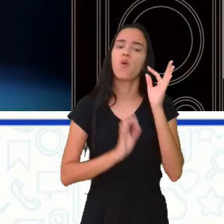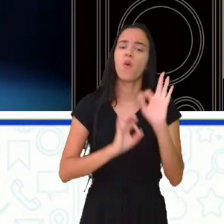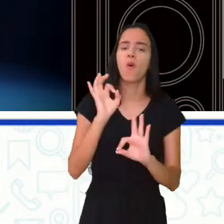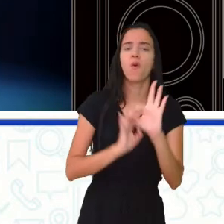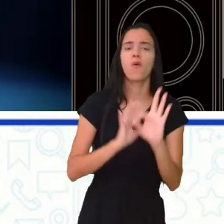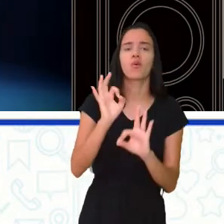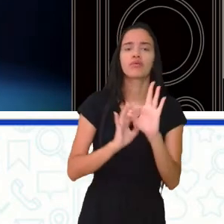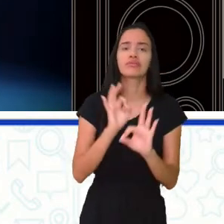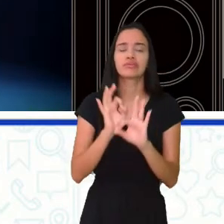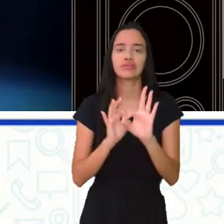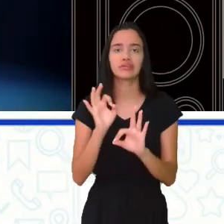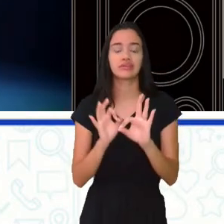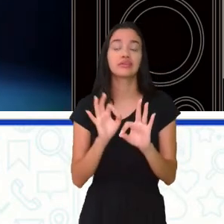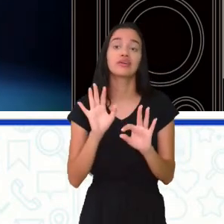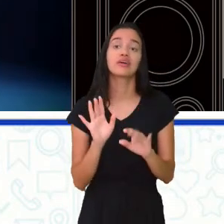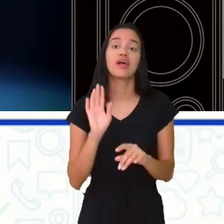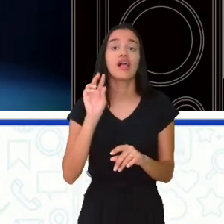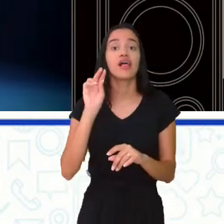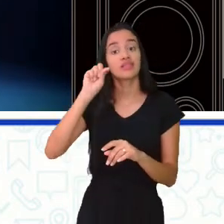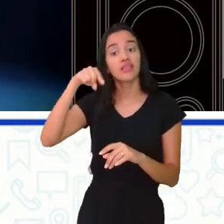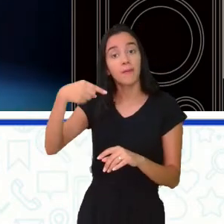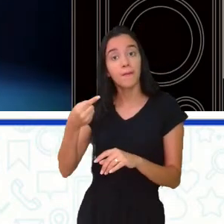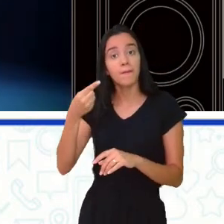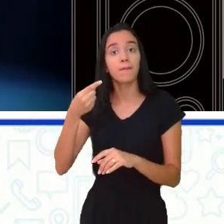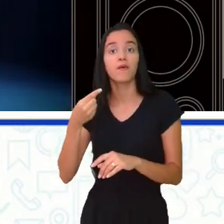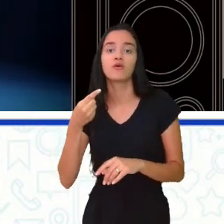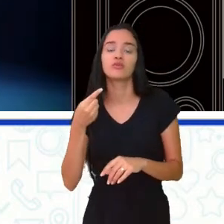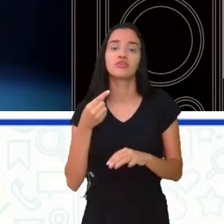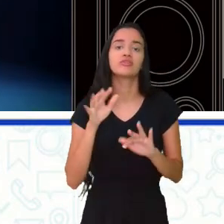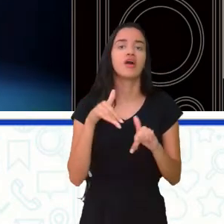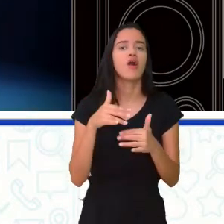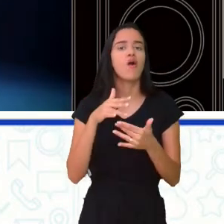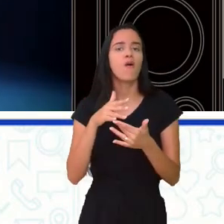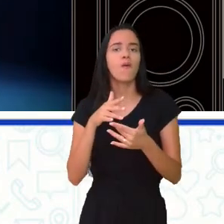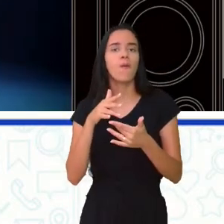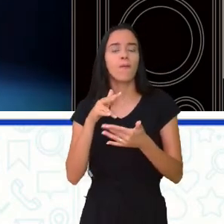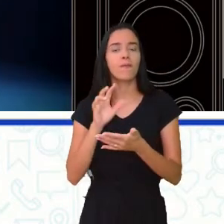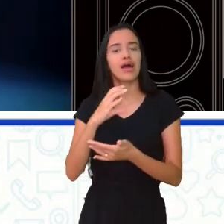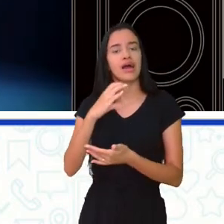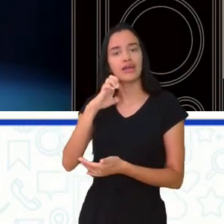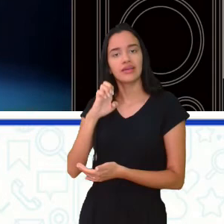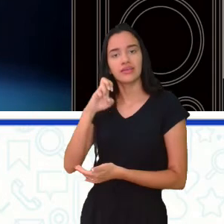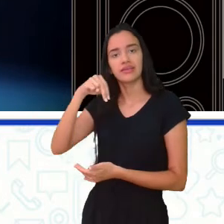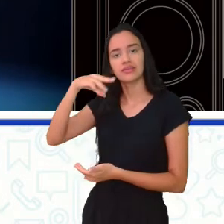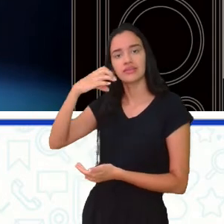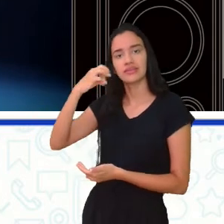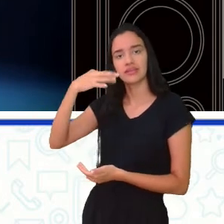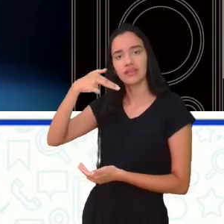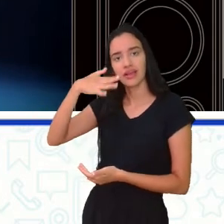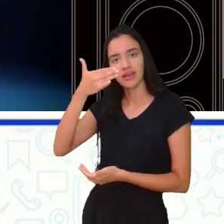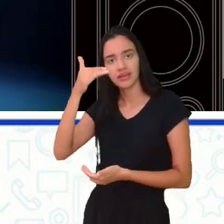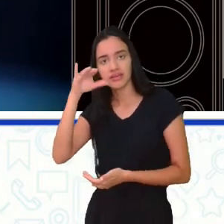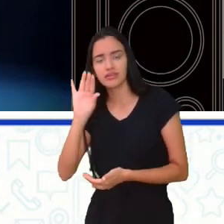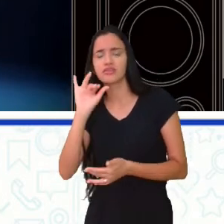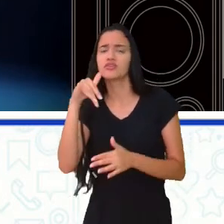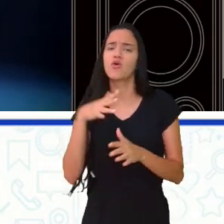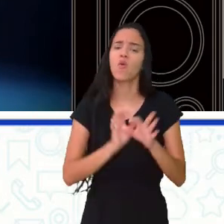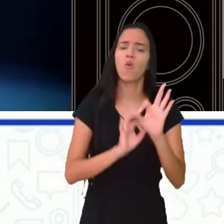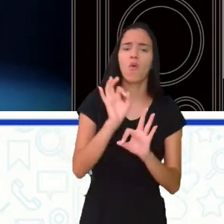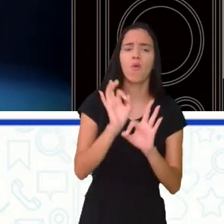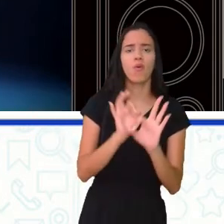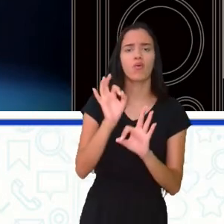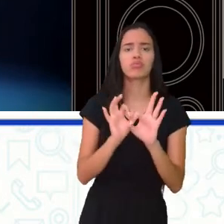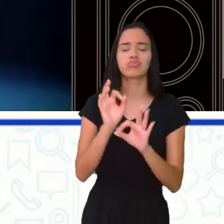uma peça teatral e, em seguida, programe uma encenação aí com seus colegas. Comecem a treinar. Quem sabe você não tem